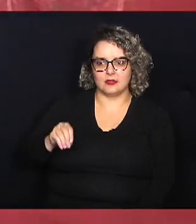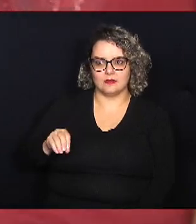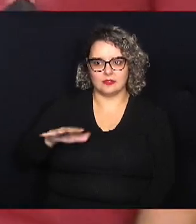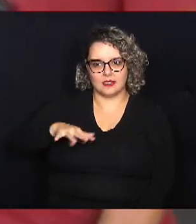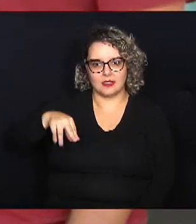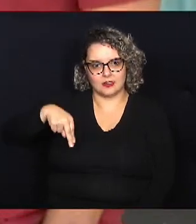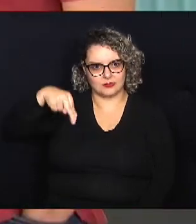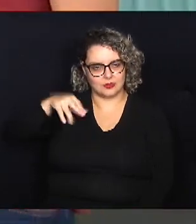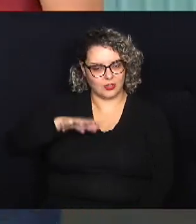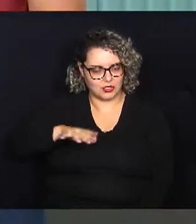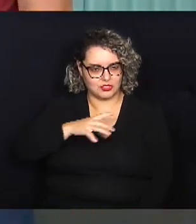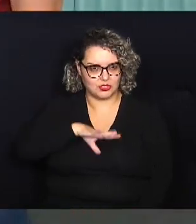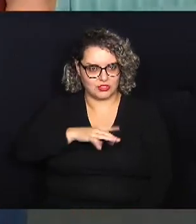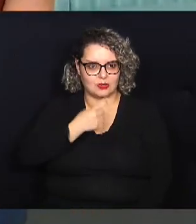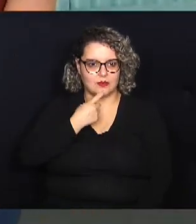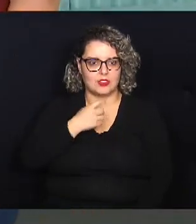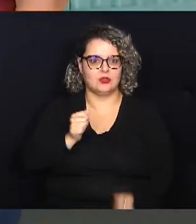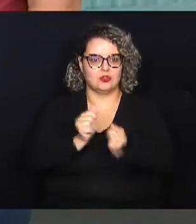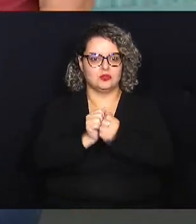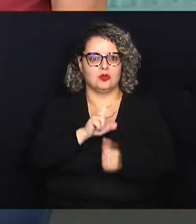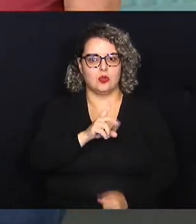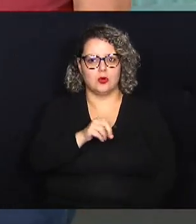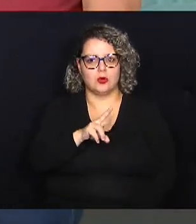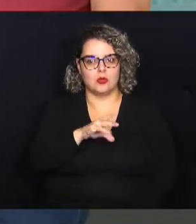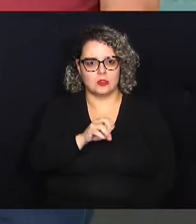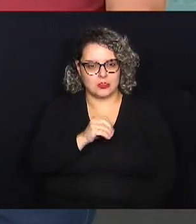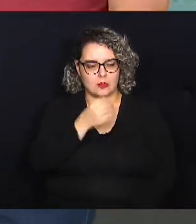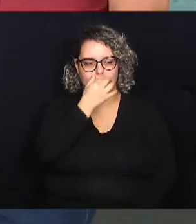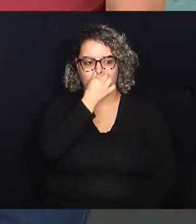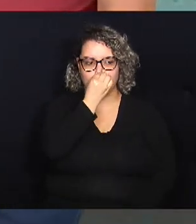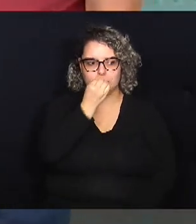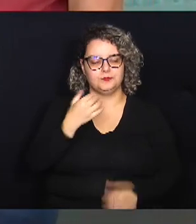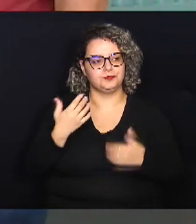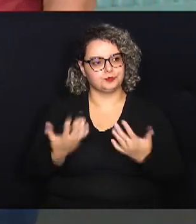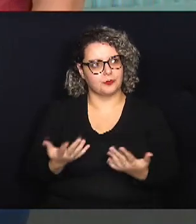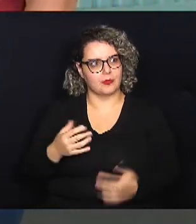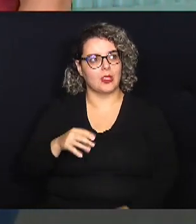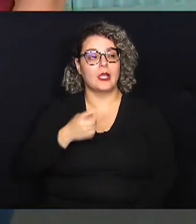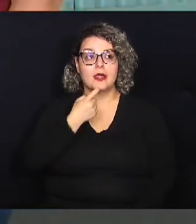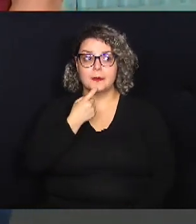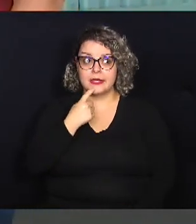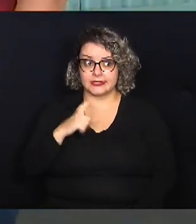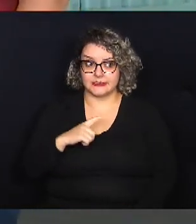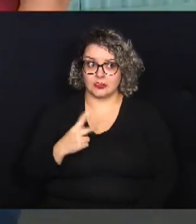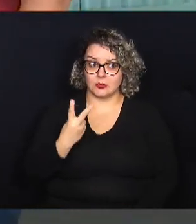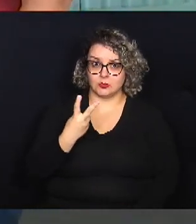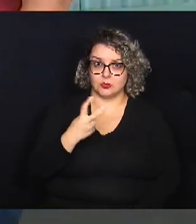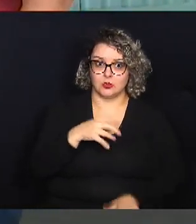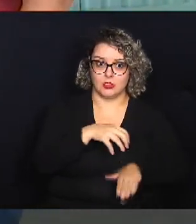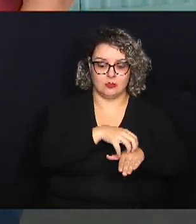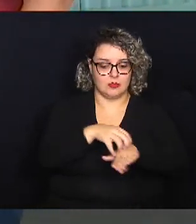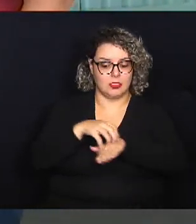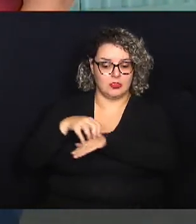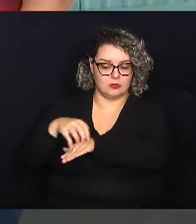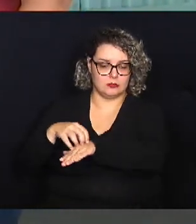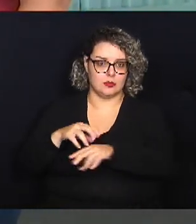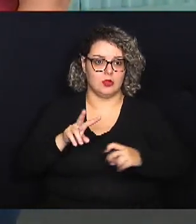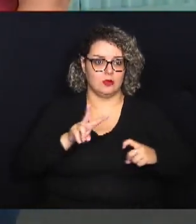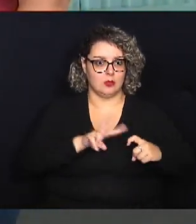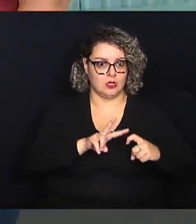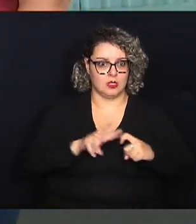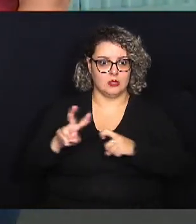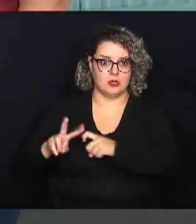Pires, técnico do Departamento de Proteção e Bem-Estar Animal de Campinas. Rodrigo, Campinas conta com 2 consultórios veterinários móveis, né? E uma